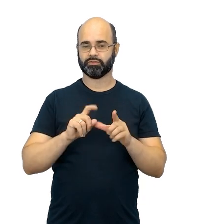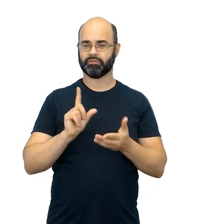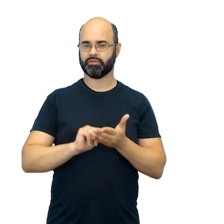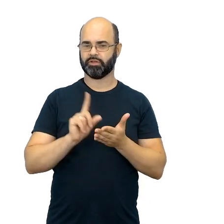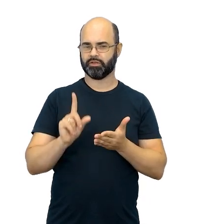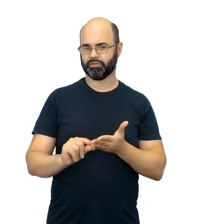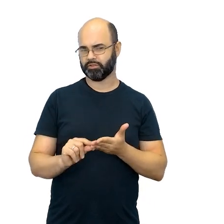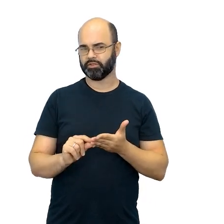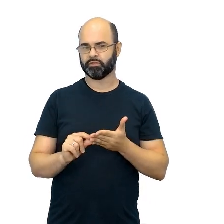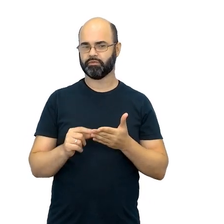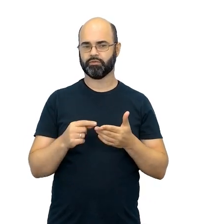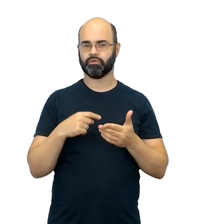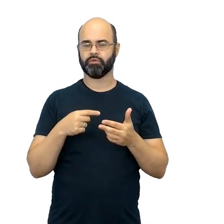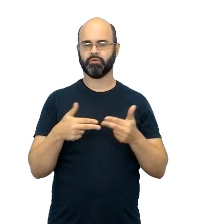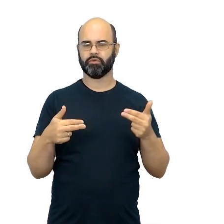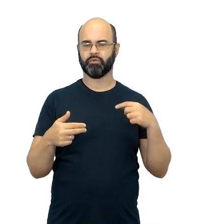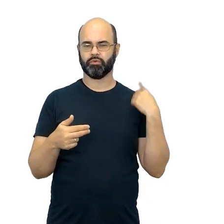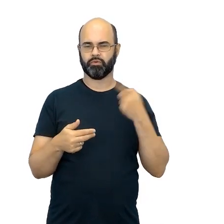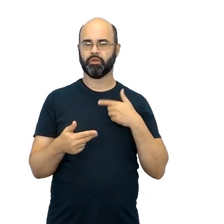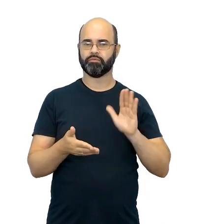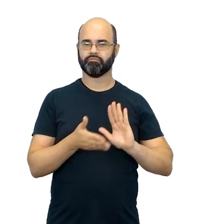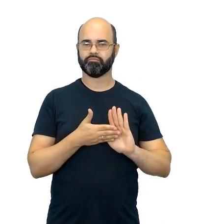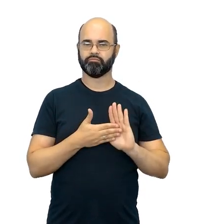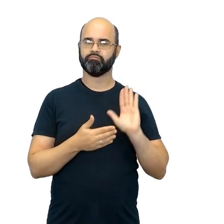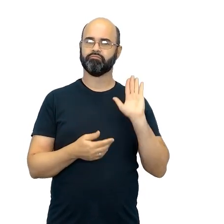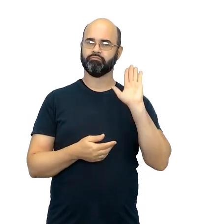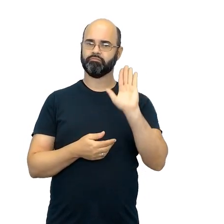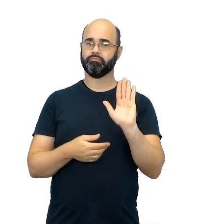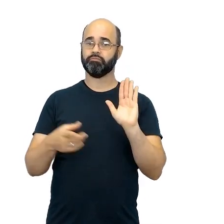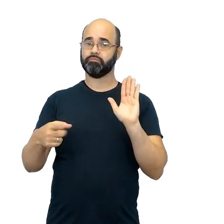indicamos nessa pauta,